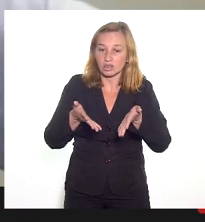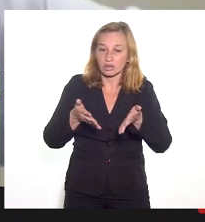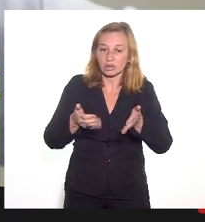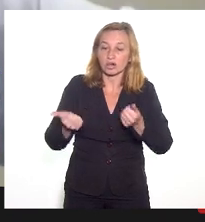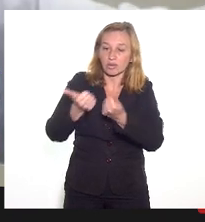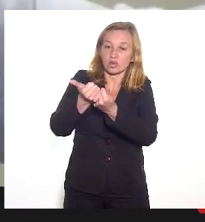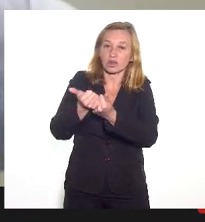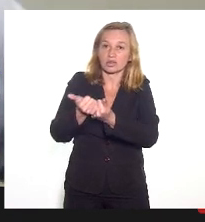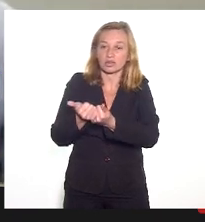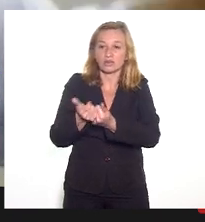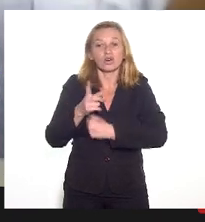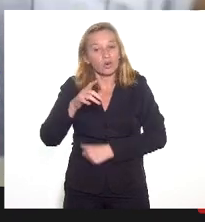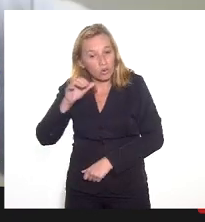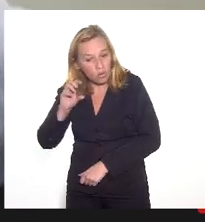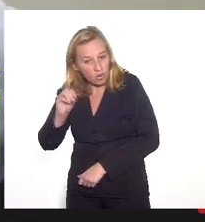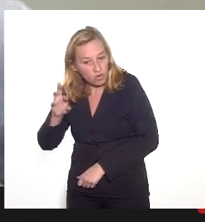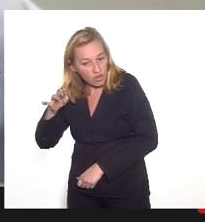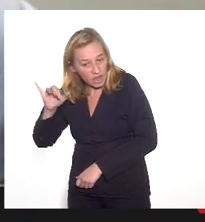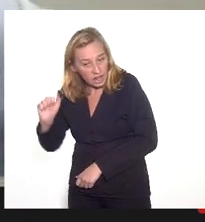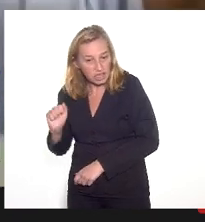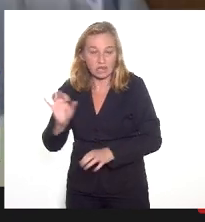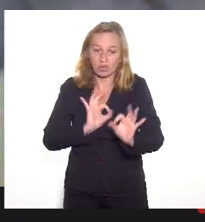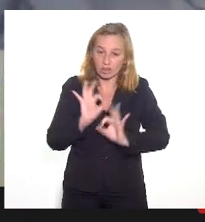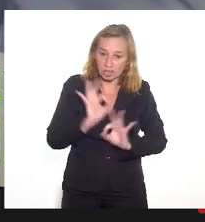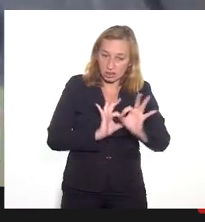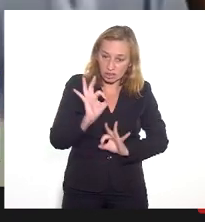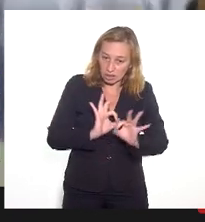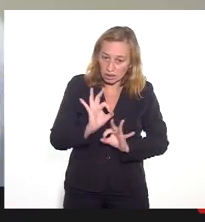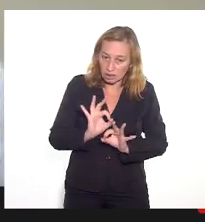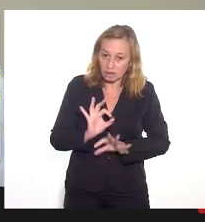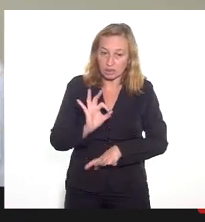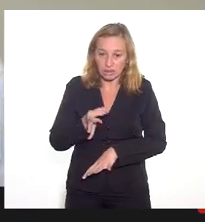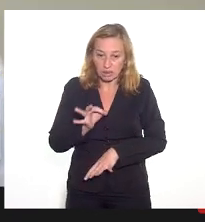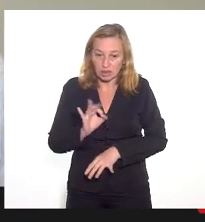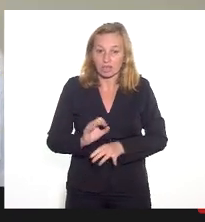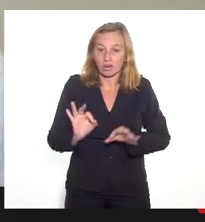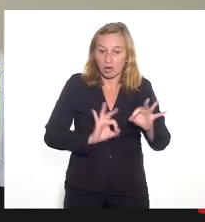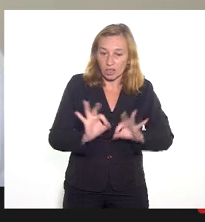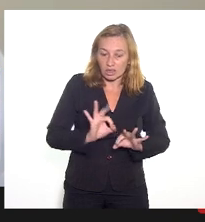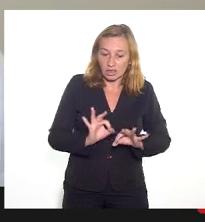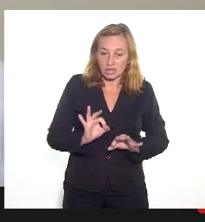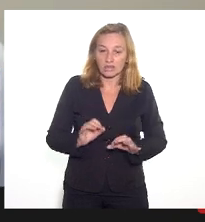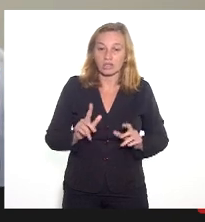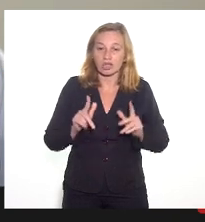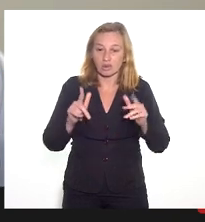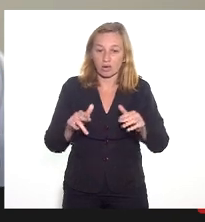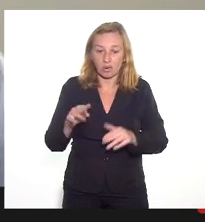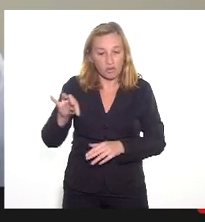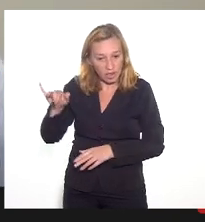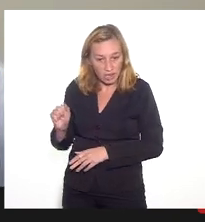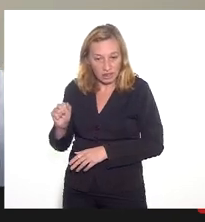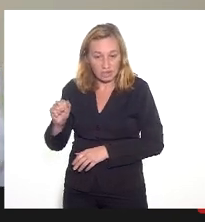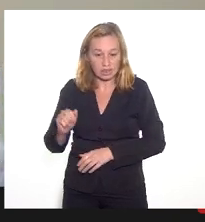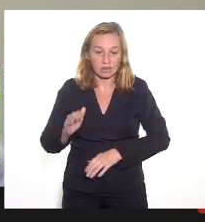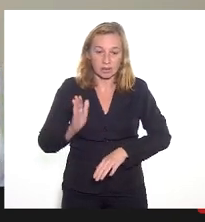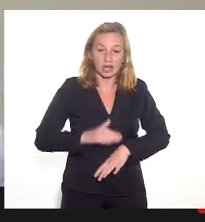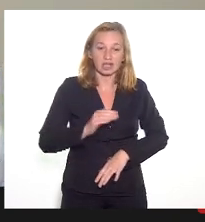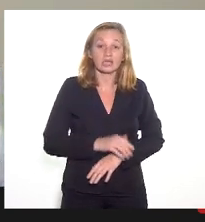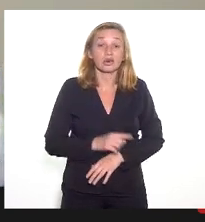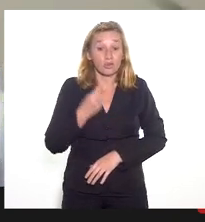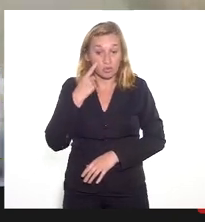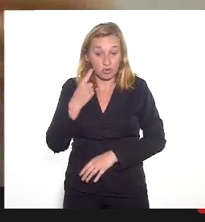apoiando conferências que já estão sendo planejadas e organizadas, seja, eventualmente, organizando ela mesma a conferência de abrangência maior. Isso nós vamos